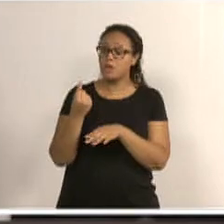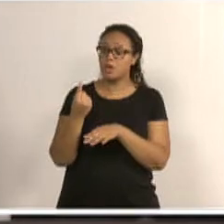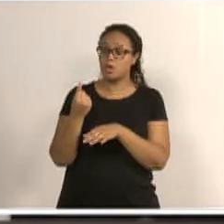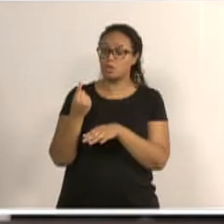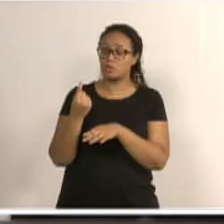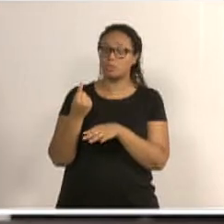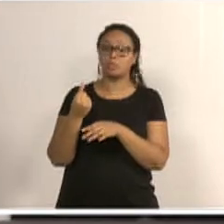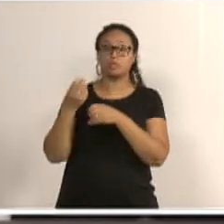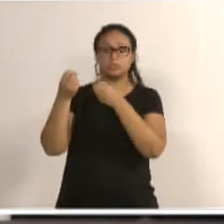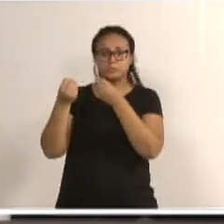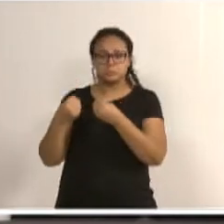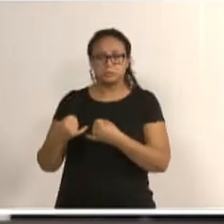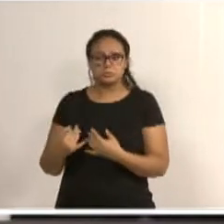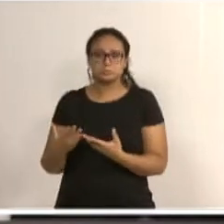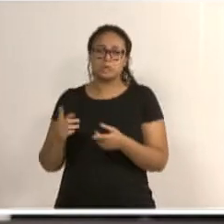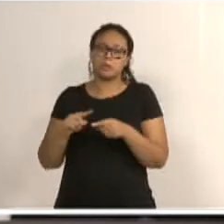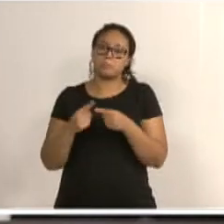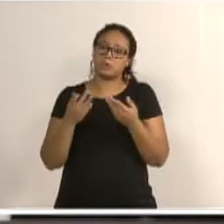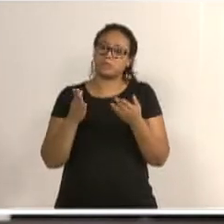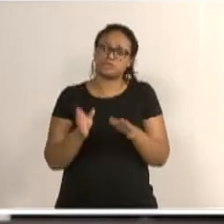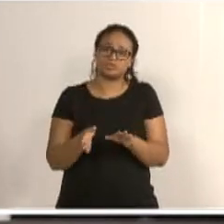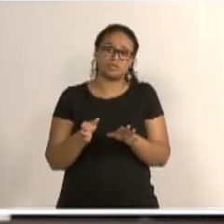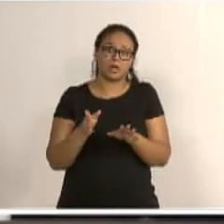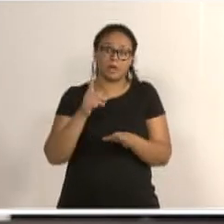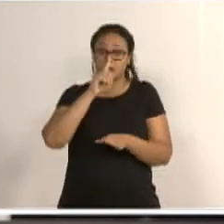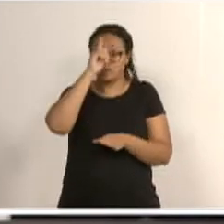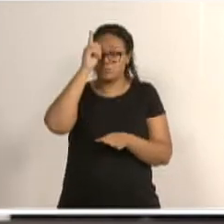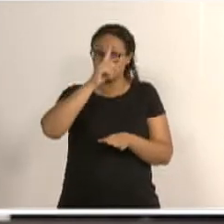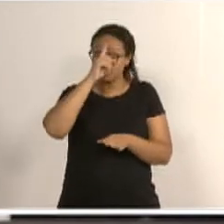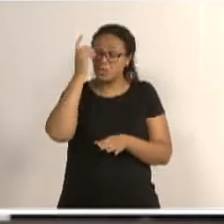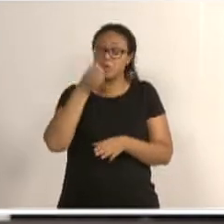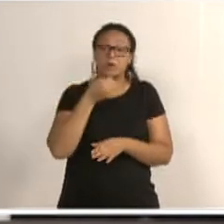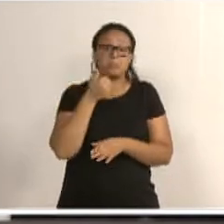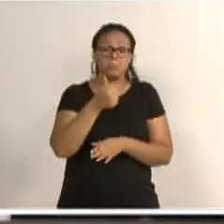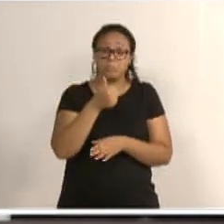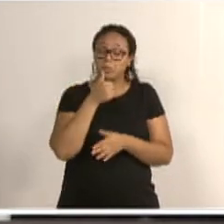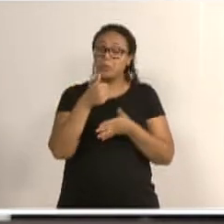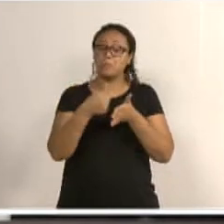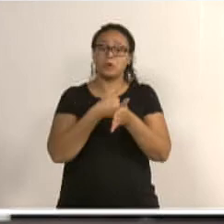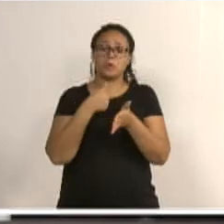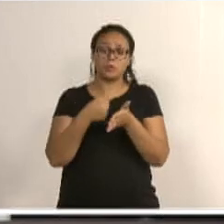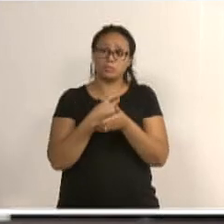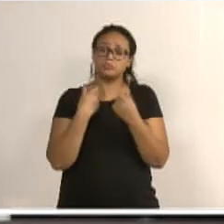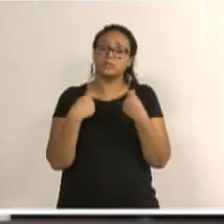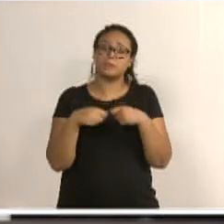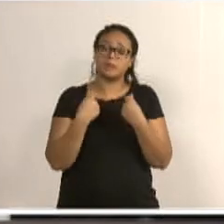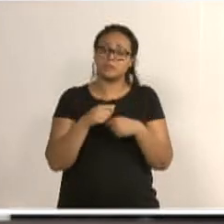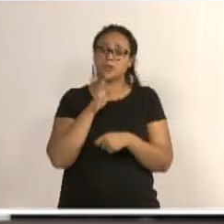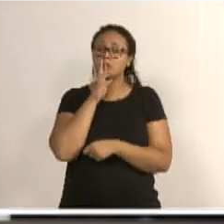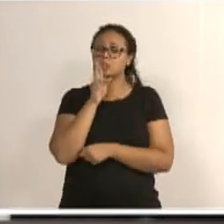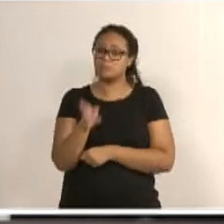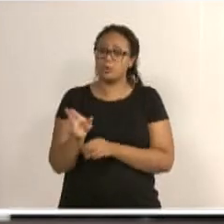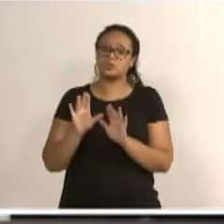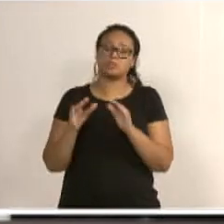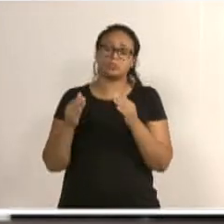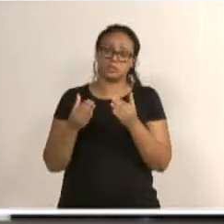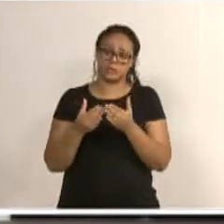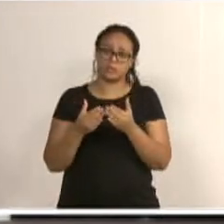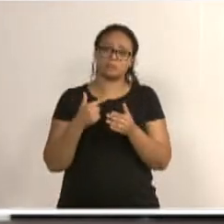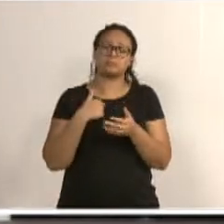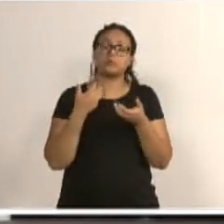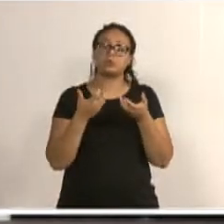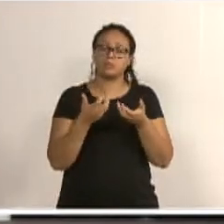planilhas a ser falada. Agora já saiu aqui um monte de ideia, já saiu um monte de pergunta que deve ser dada a resposta à comunidade. Eu